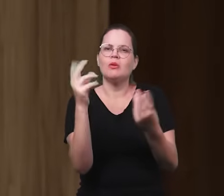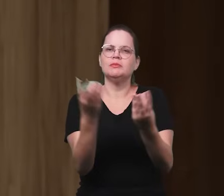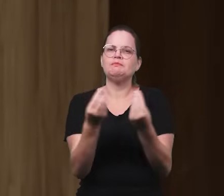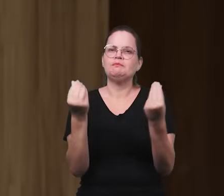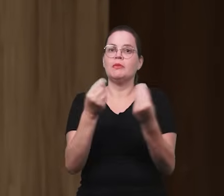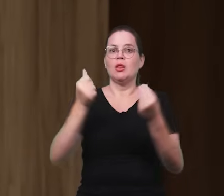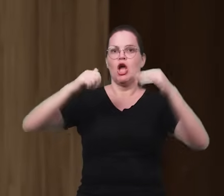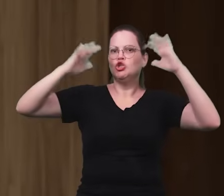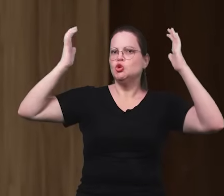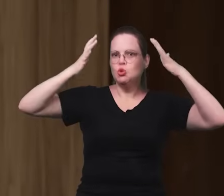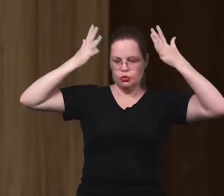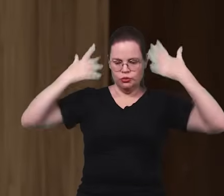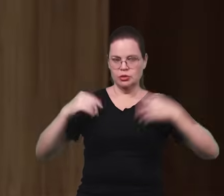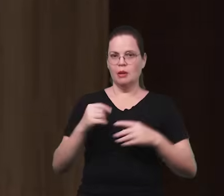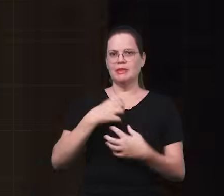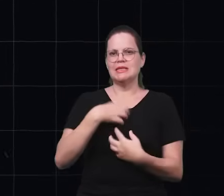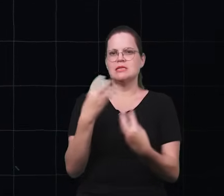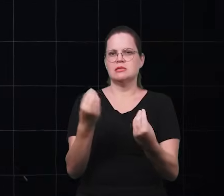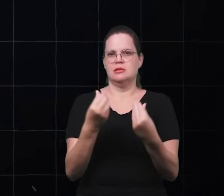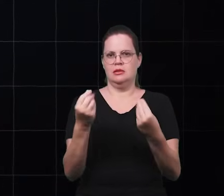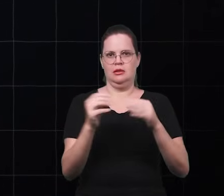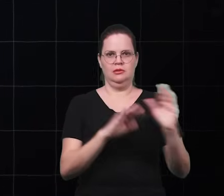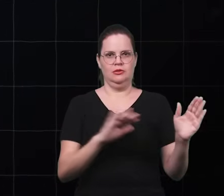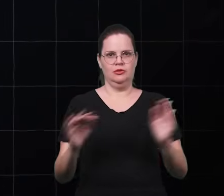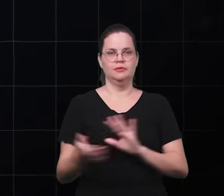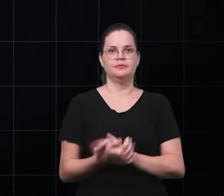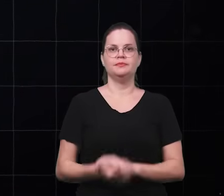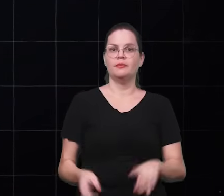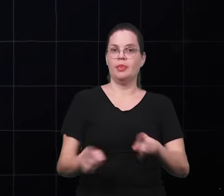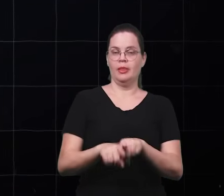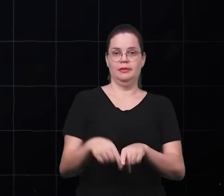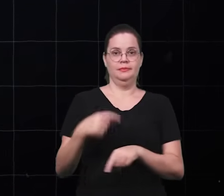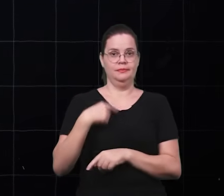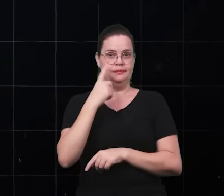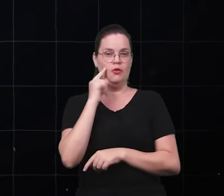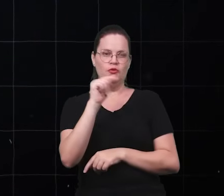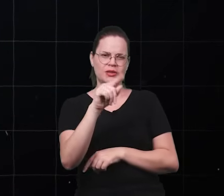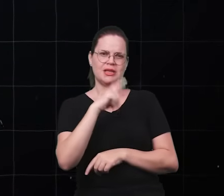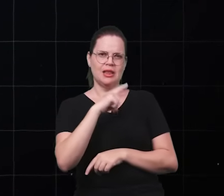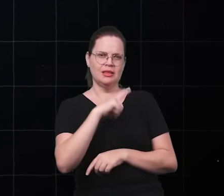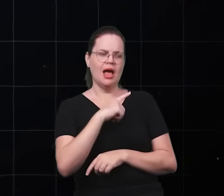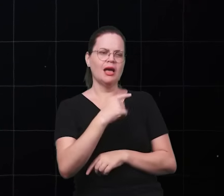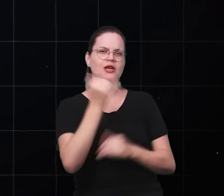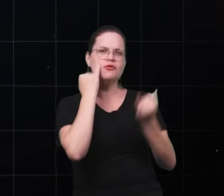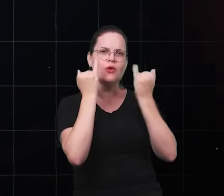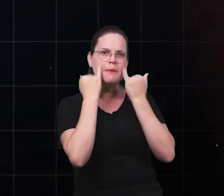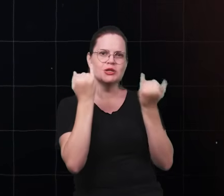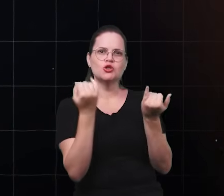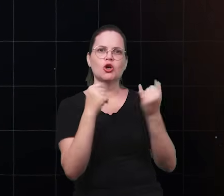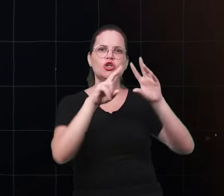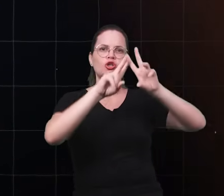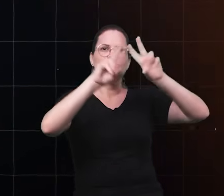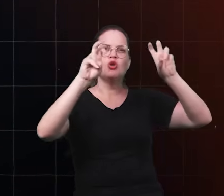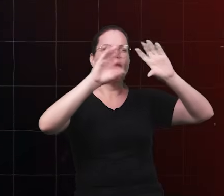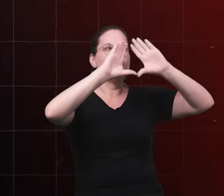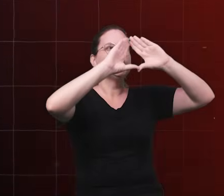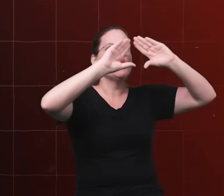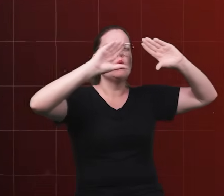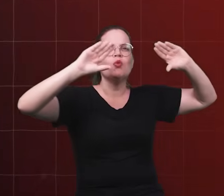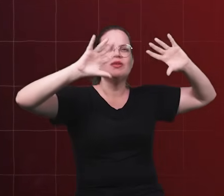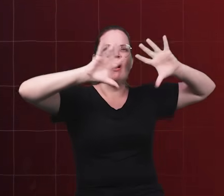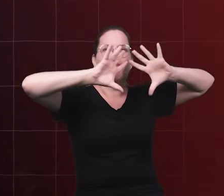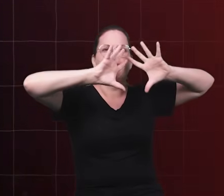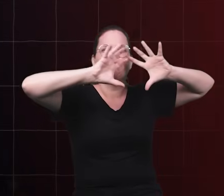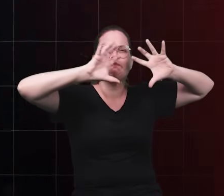Jó 37:16, que diz assim: tens tu notícia do equilíbrio das grossas nuvens e